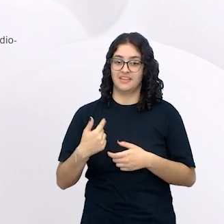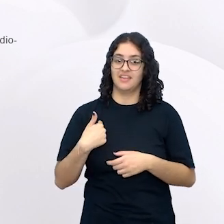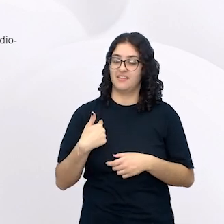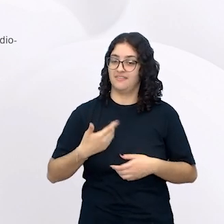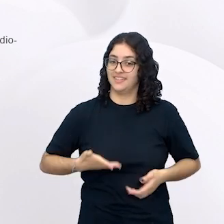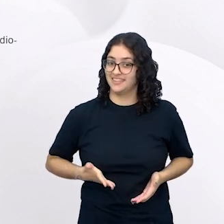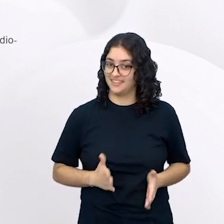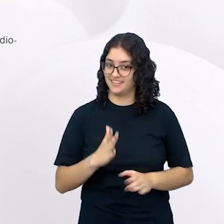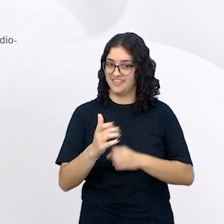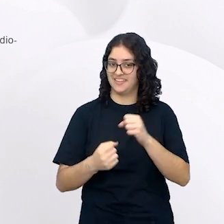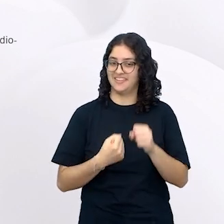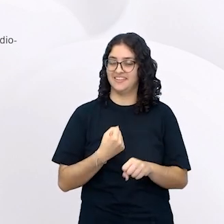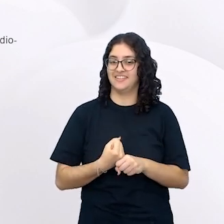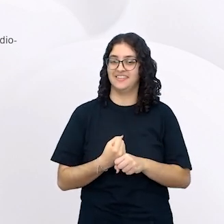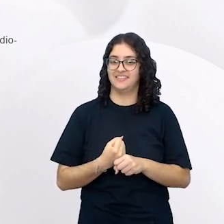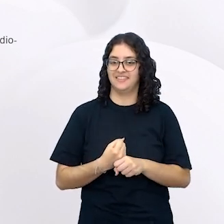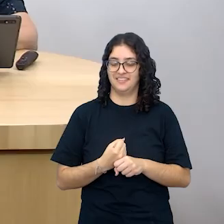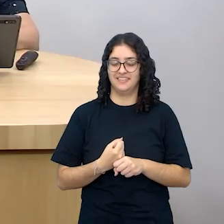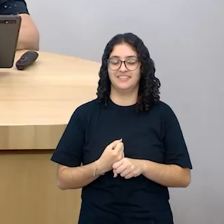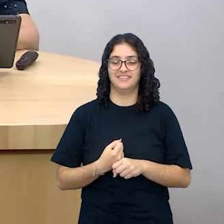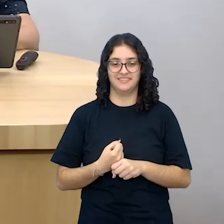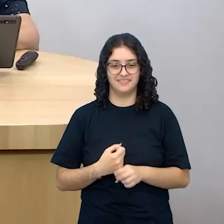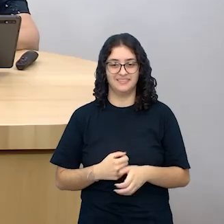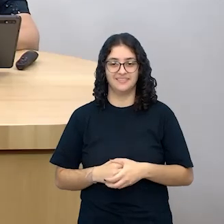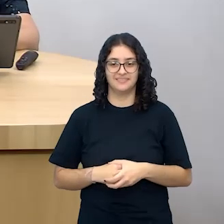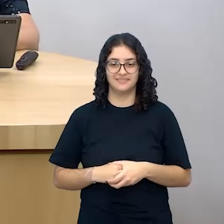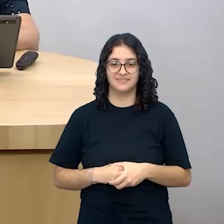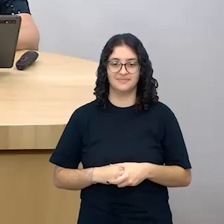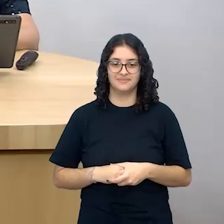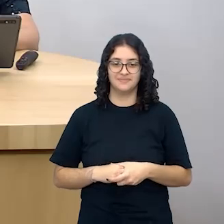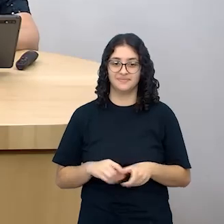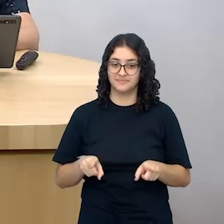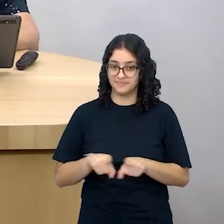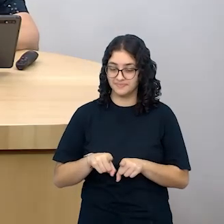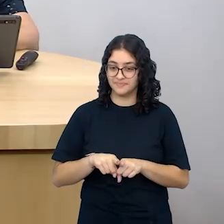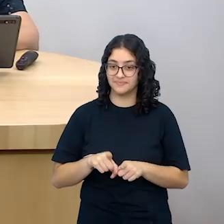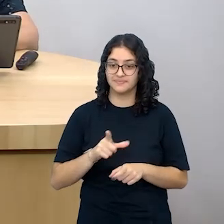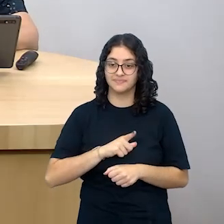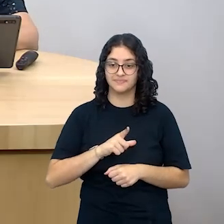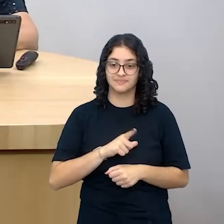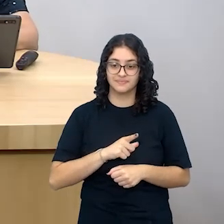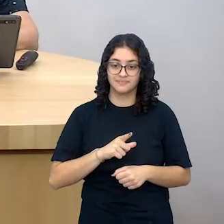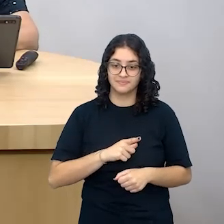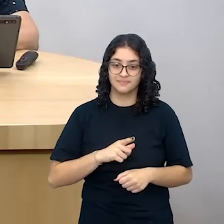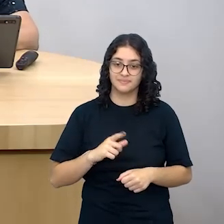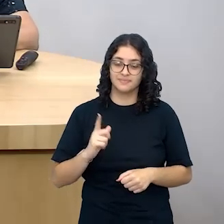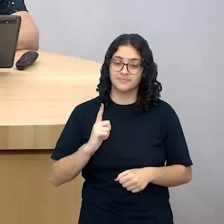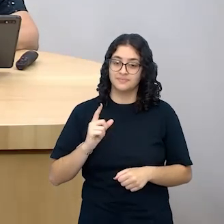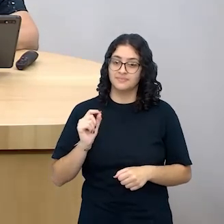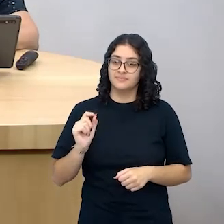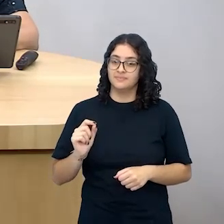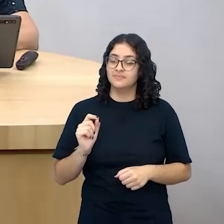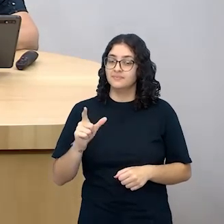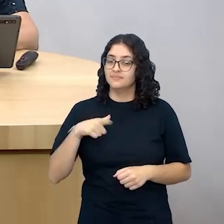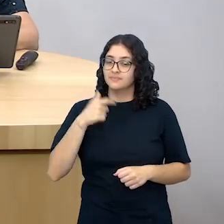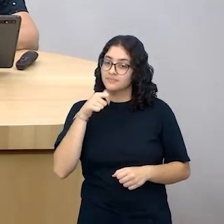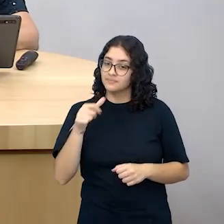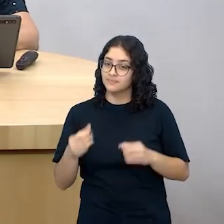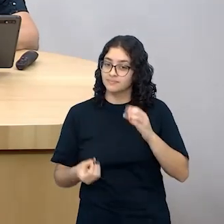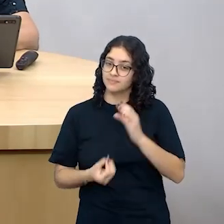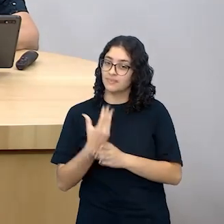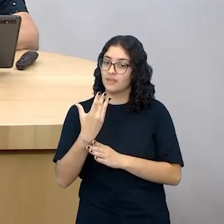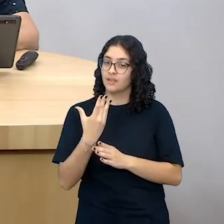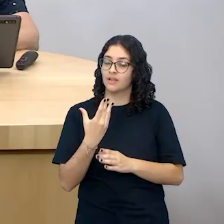hein? Poxa vida, aconteceu muita coisa, hein? E temos também a Hedy Lamarr, que foi uma das criadoras